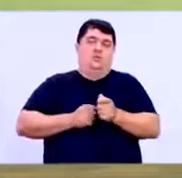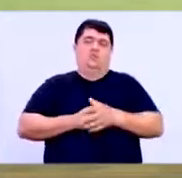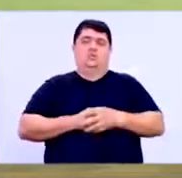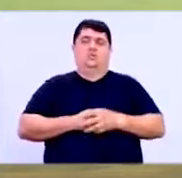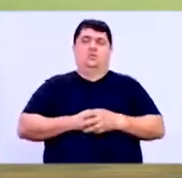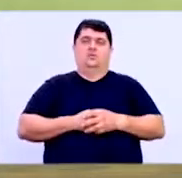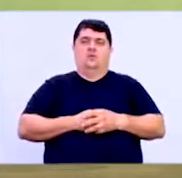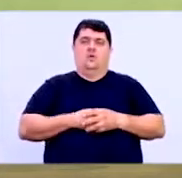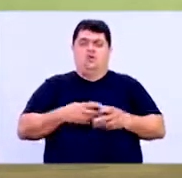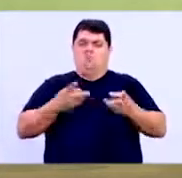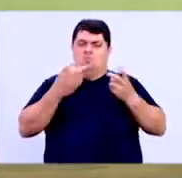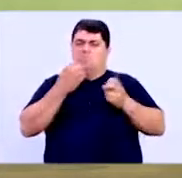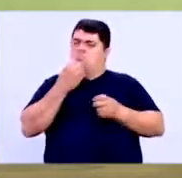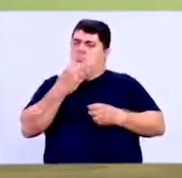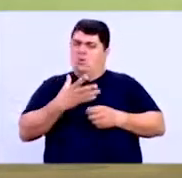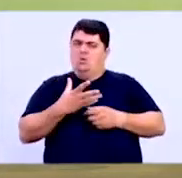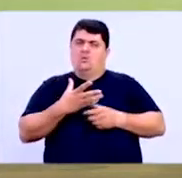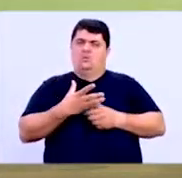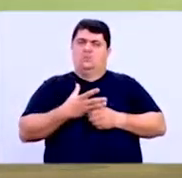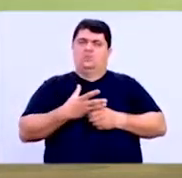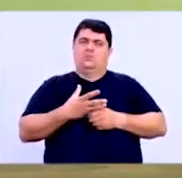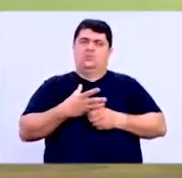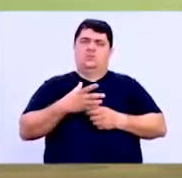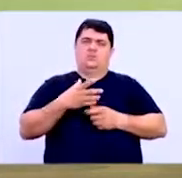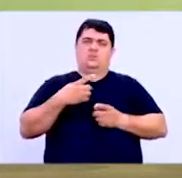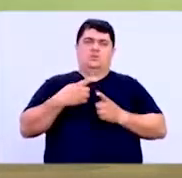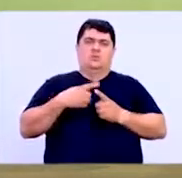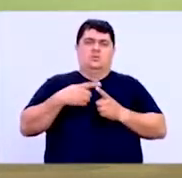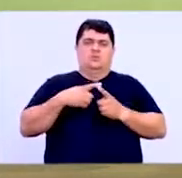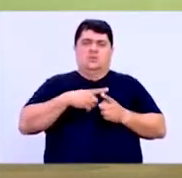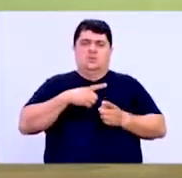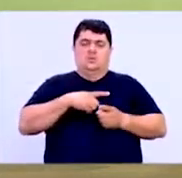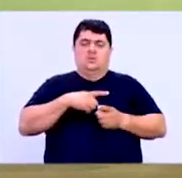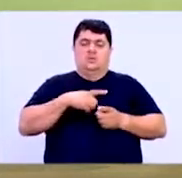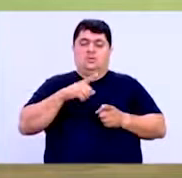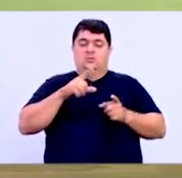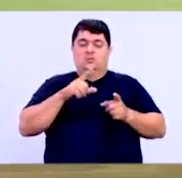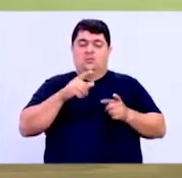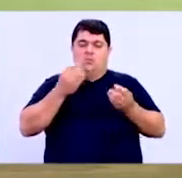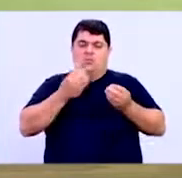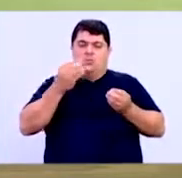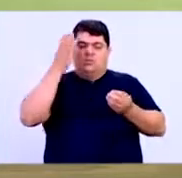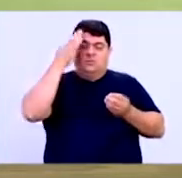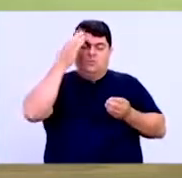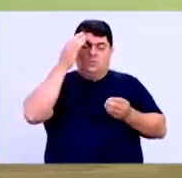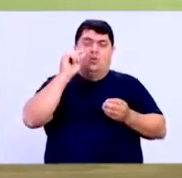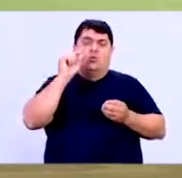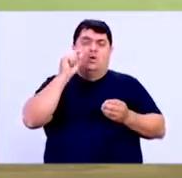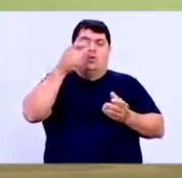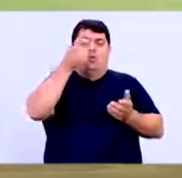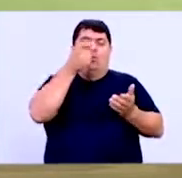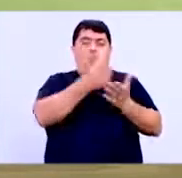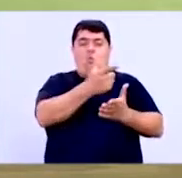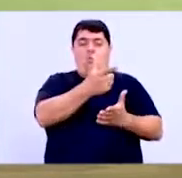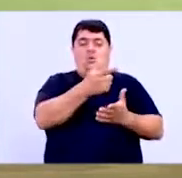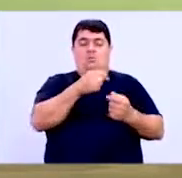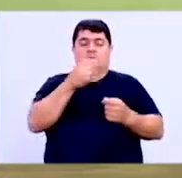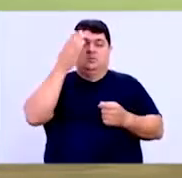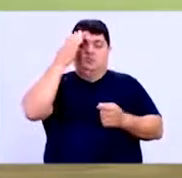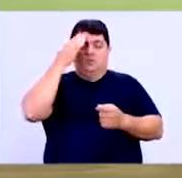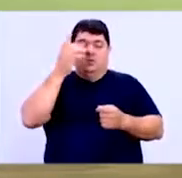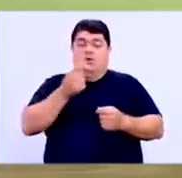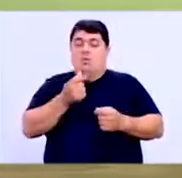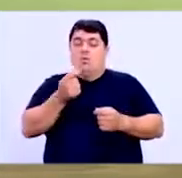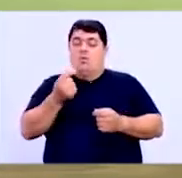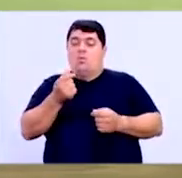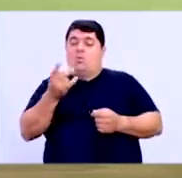uma ótima percepção, né? A decisão que você vai tomar de gasto, ela tem que estar relacionada à sua realidade. Então você tem que ter noção